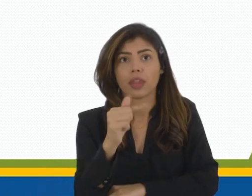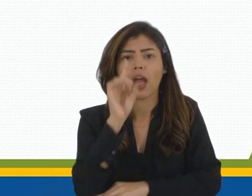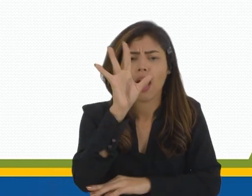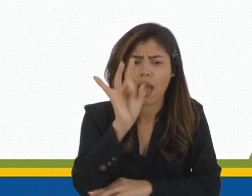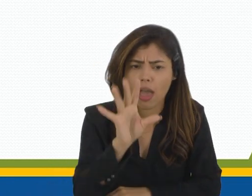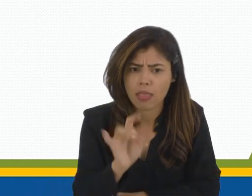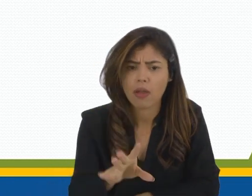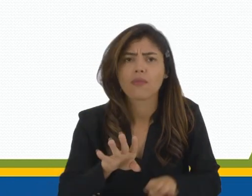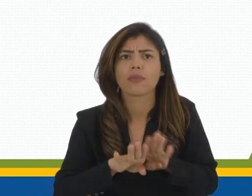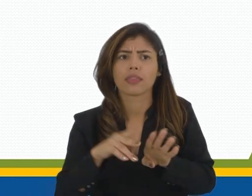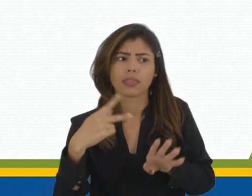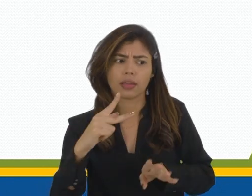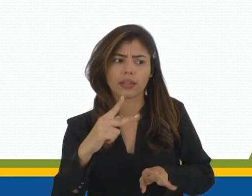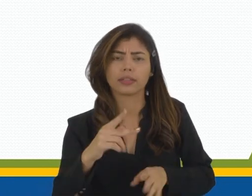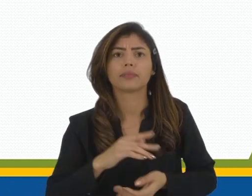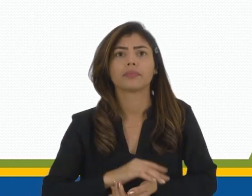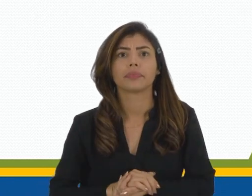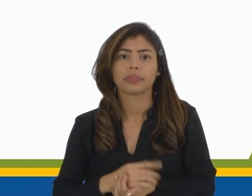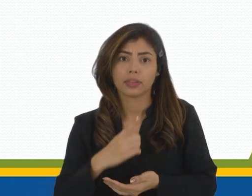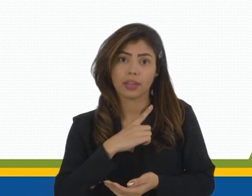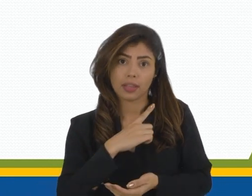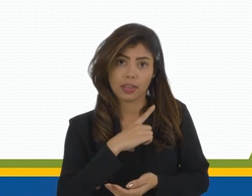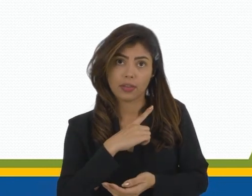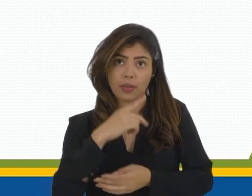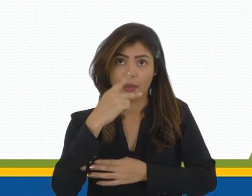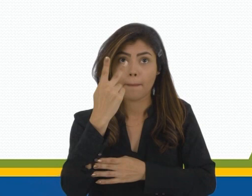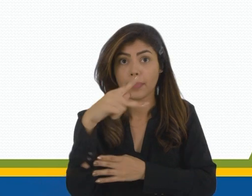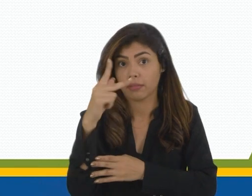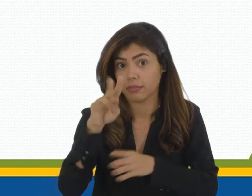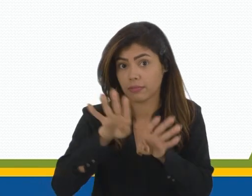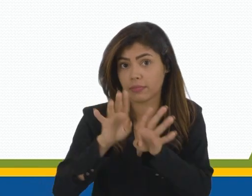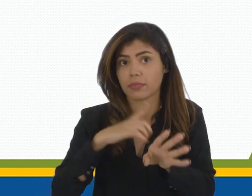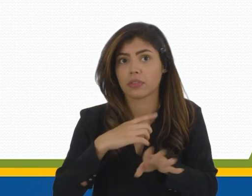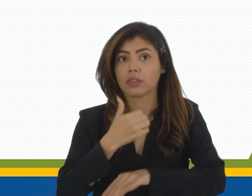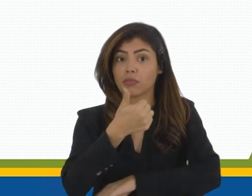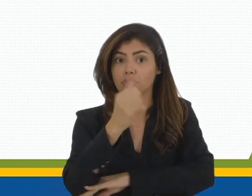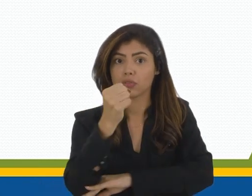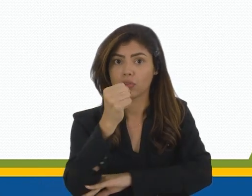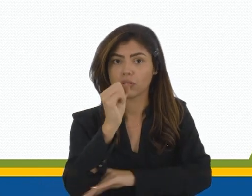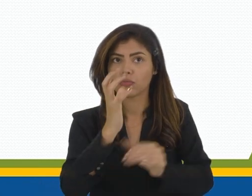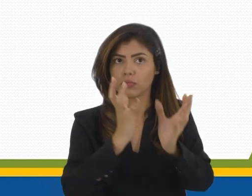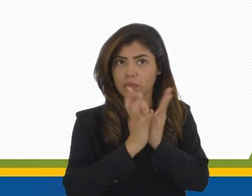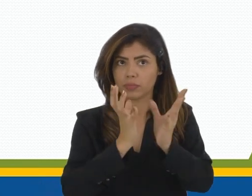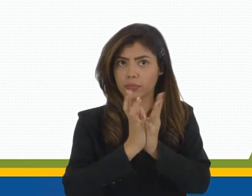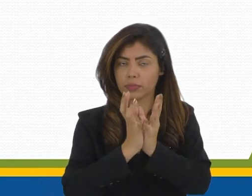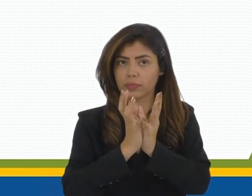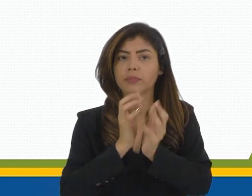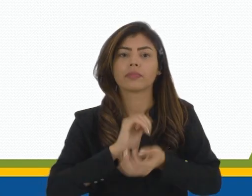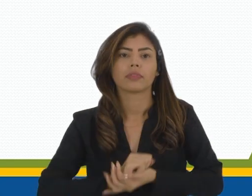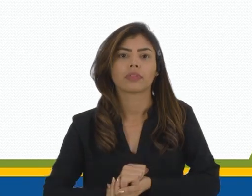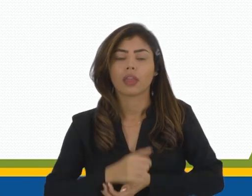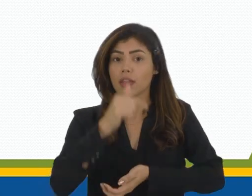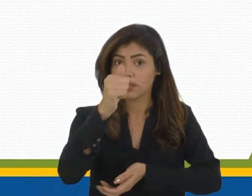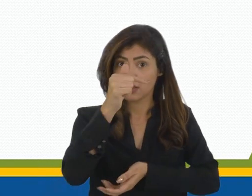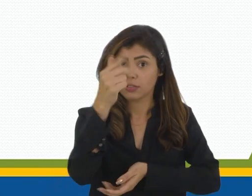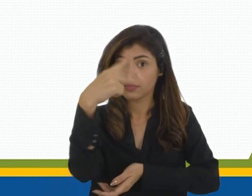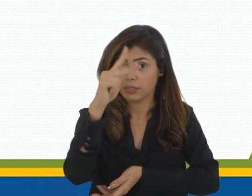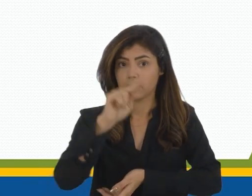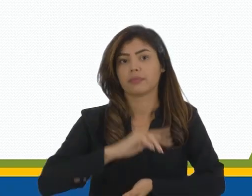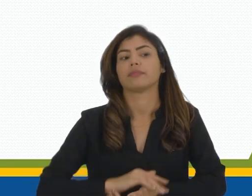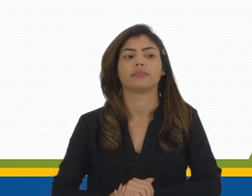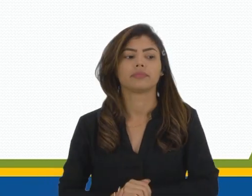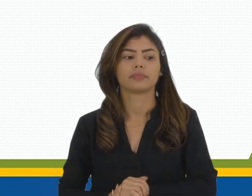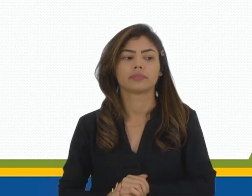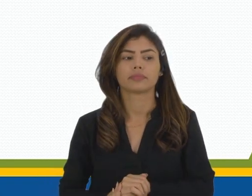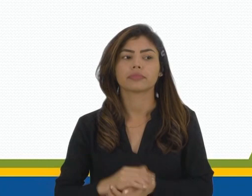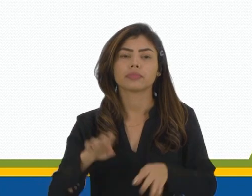dessas 7 linhas é denominado período. Então, nós temos 18 grupos e nós temos 7 períodos. E a